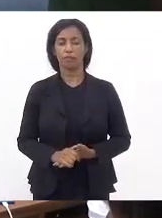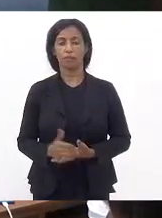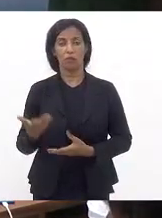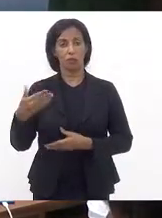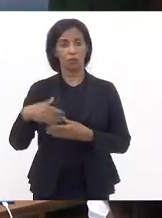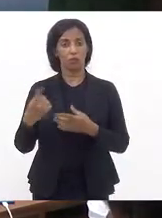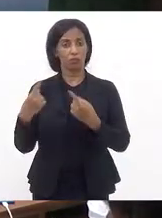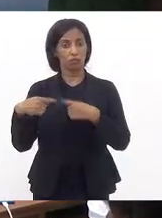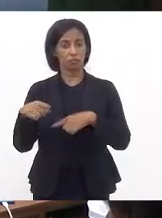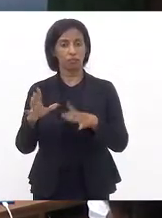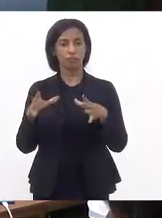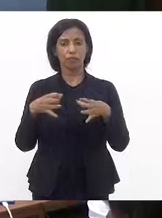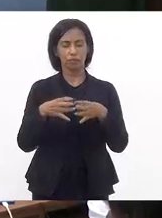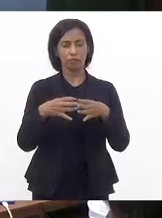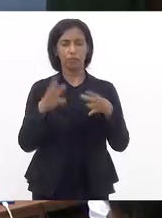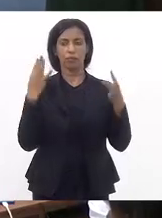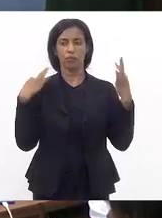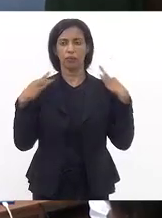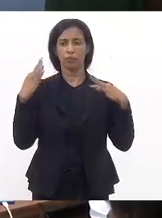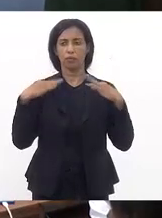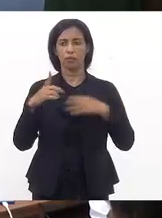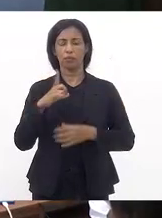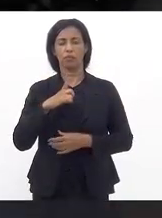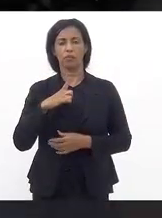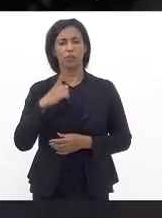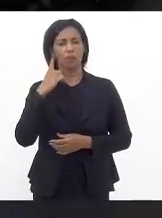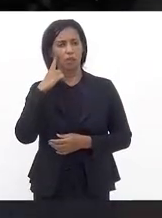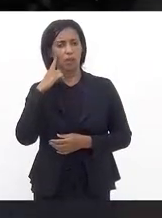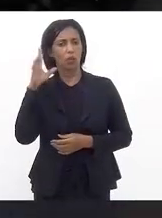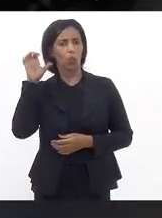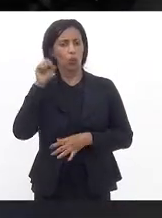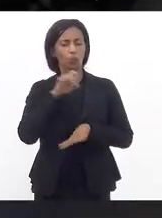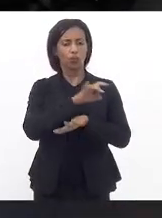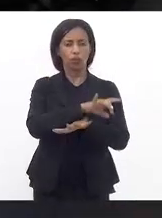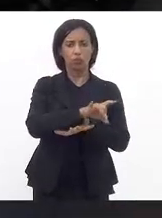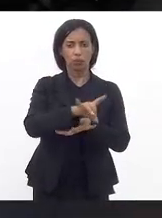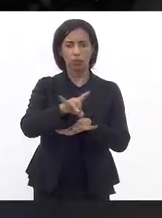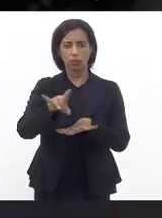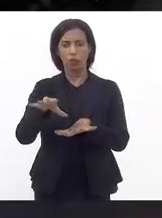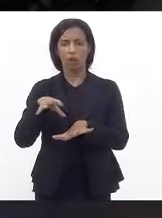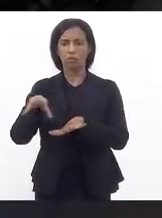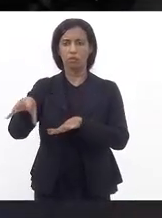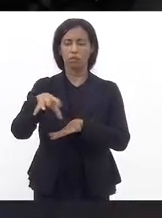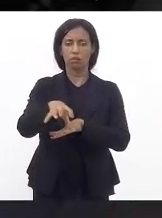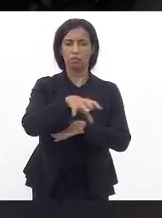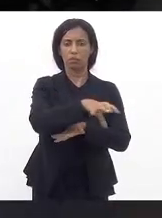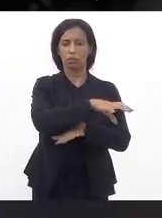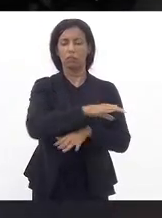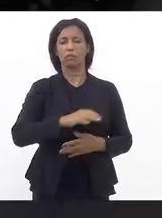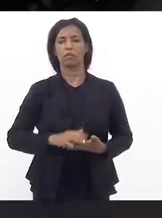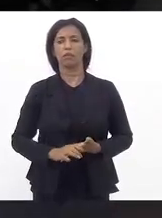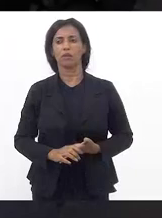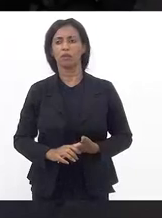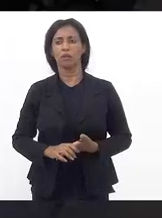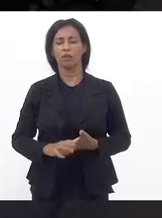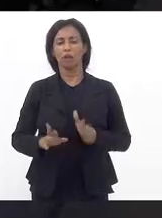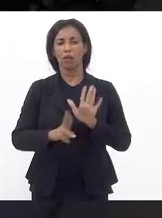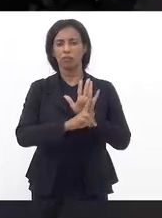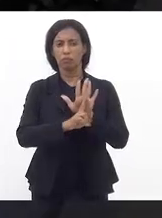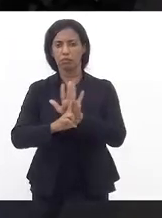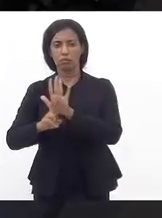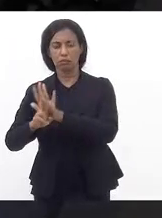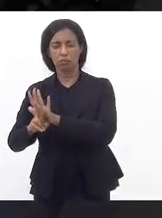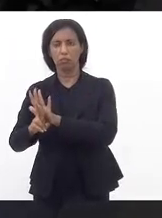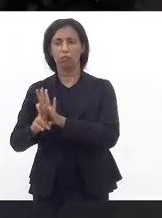volto divergências ou também da comissão de turismo tenho escutado vá em setores né vários representantes